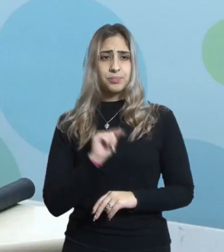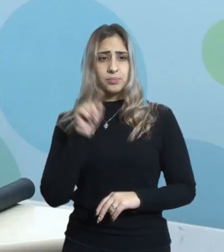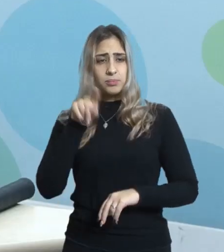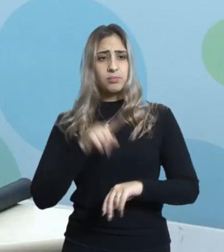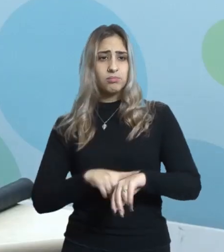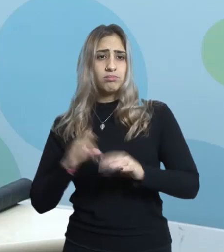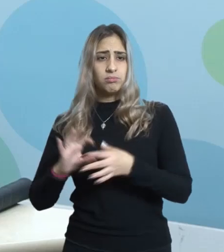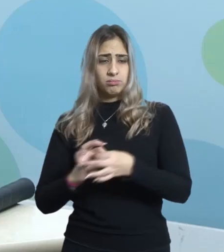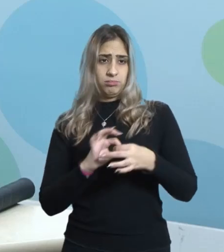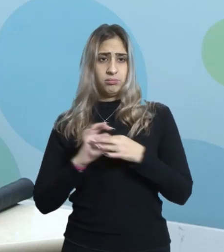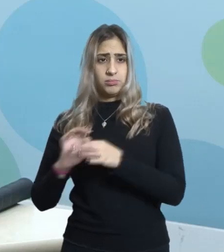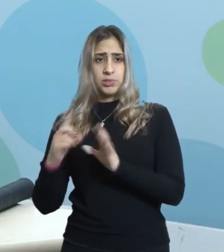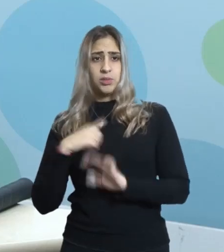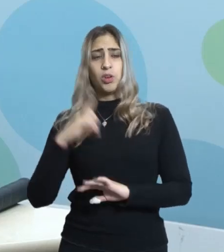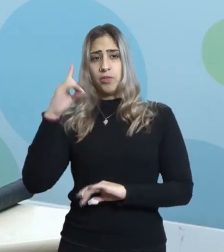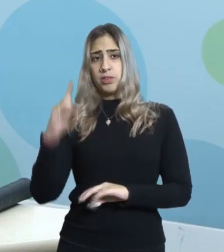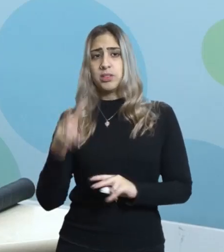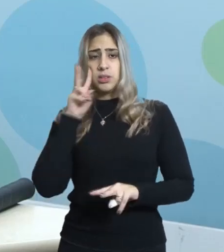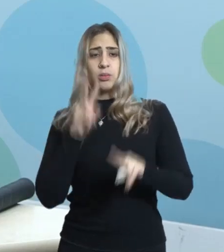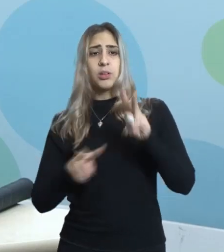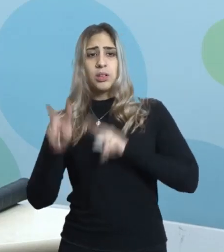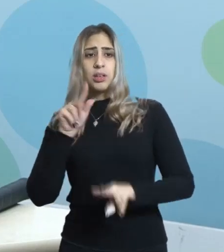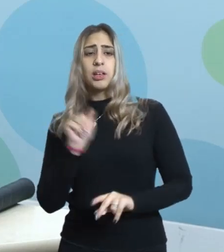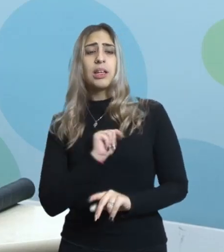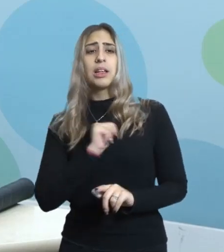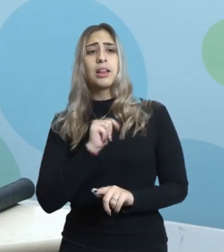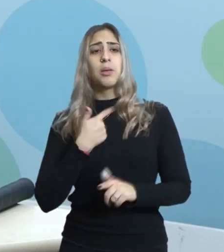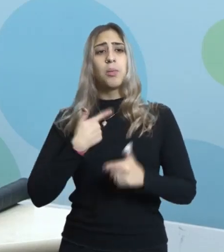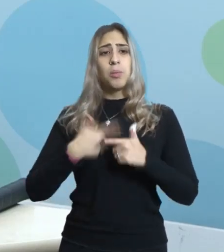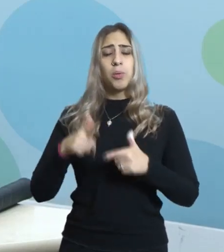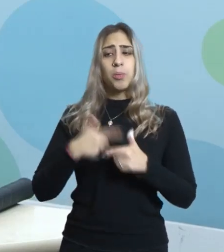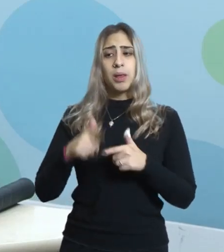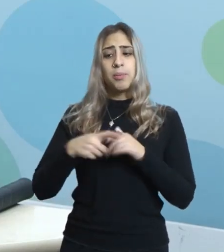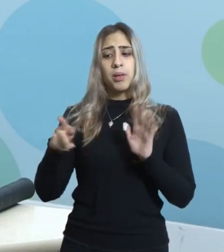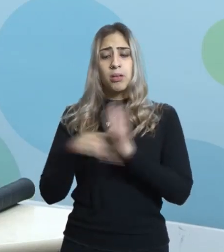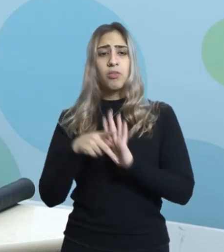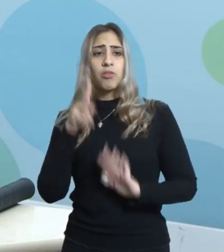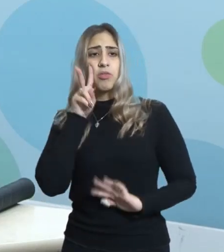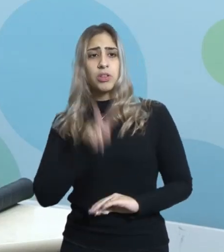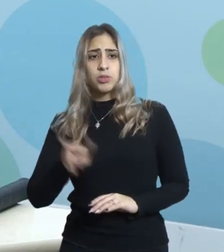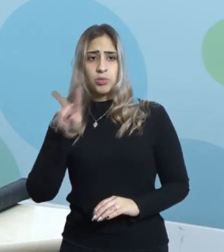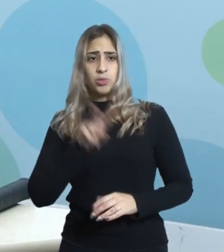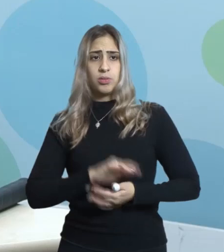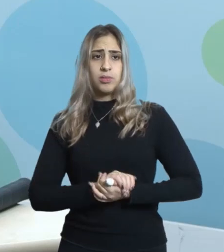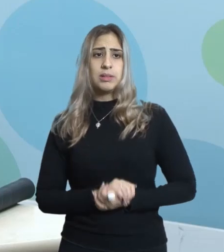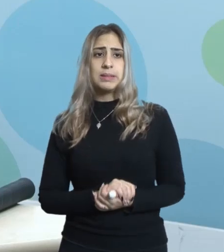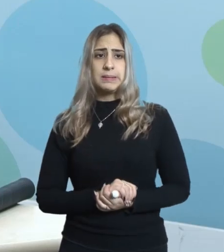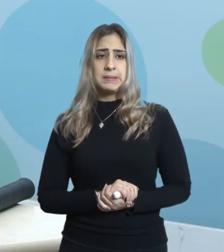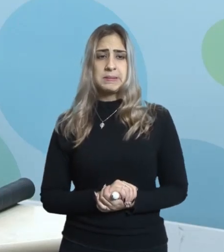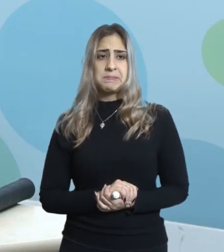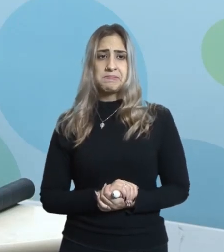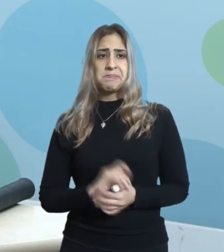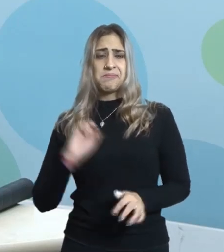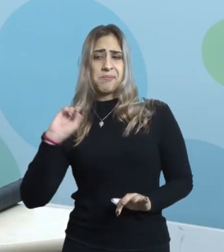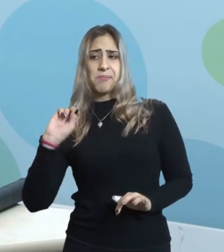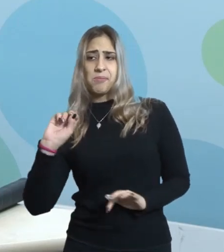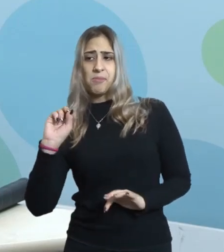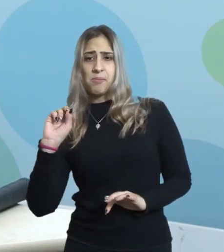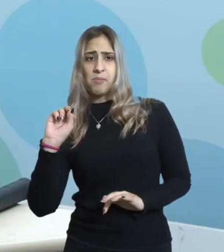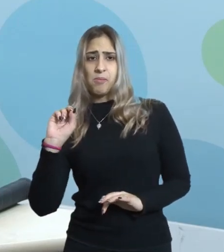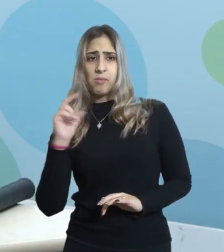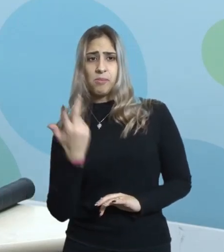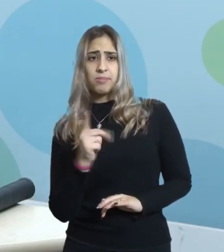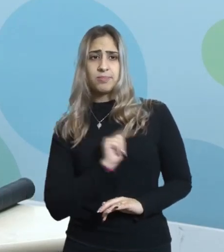aluno com deficiência visual, ele tem algum problema no órgão visual, ponto. Ou ele tem ali na mácula,